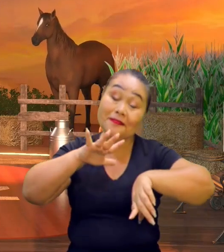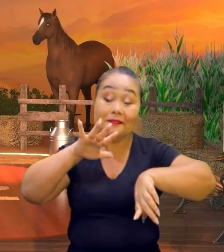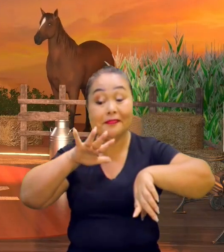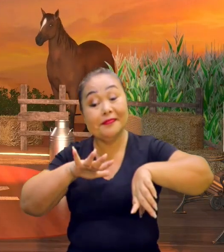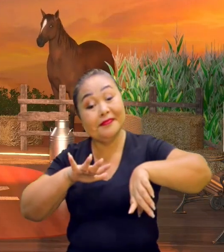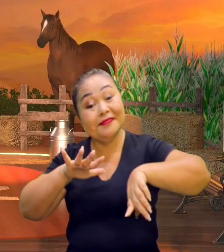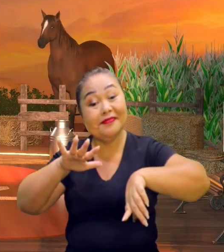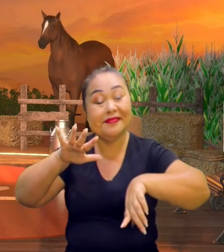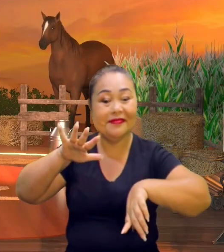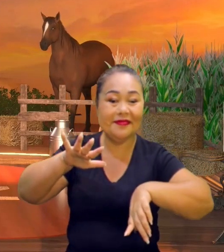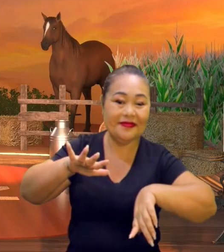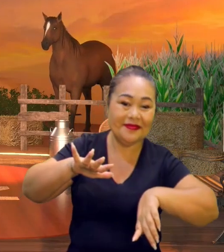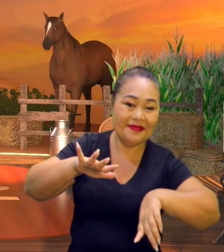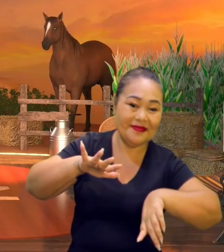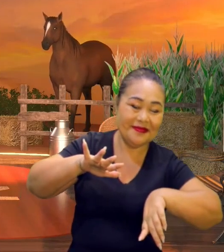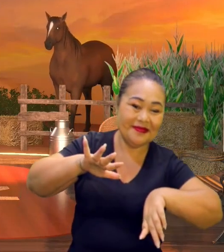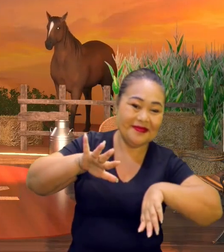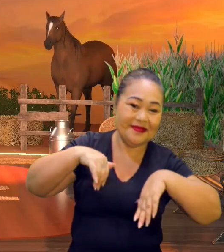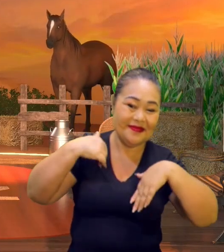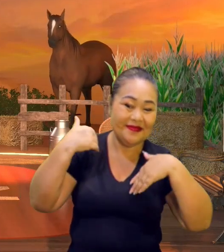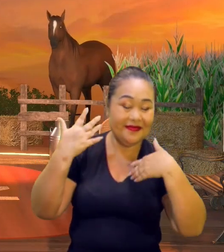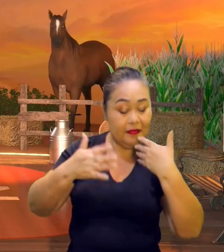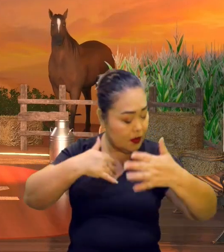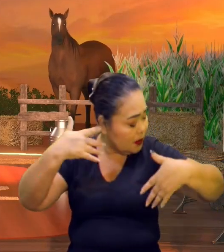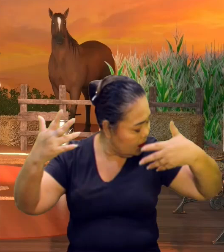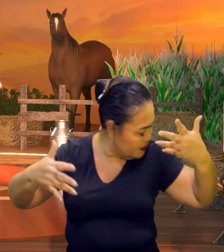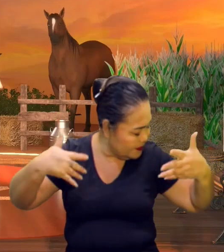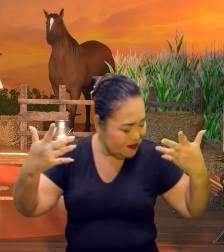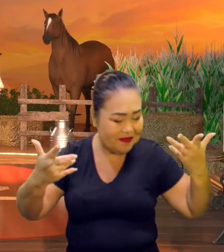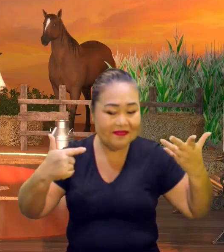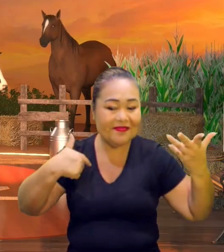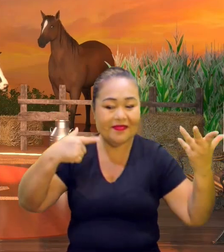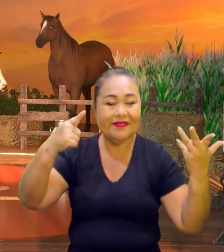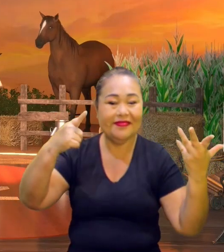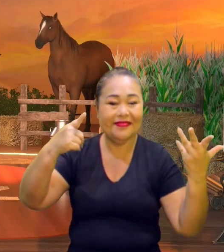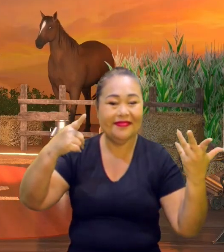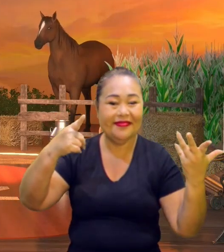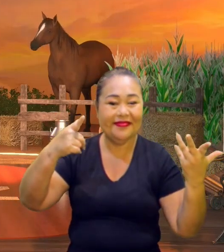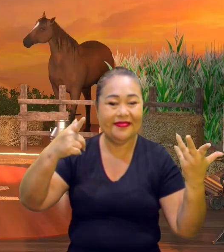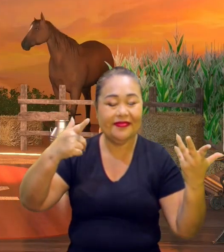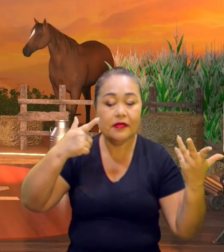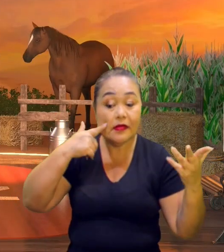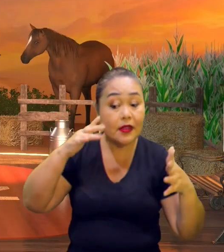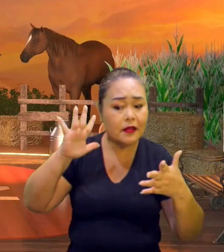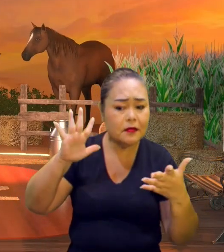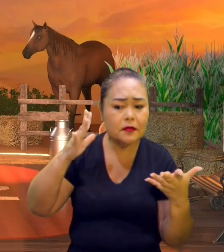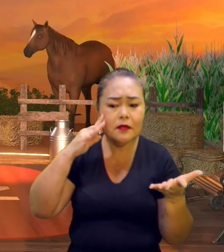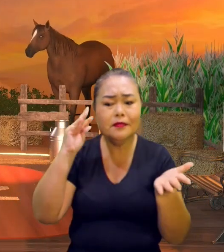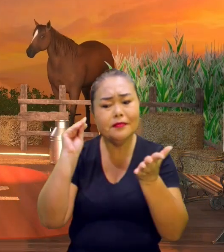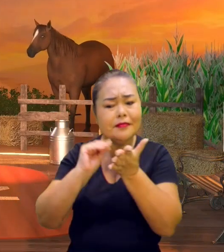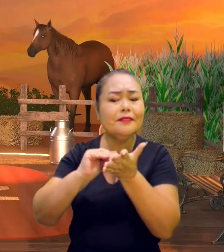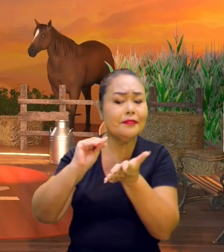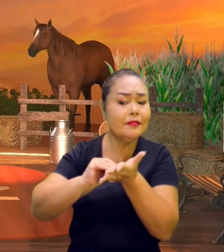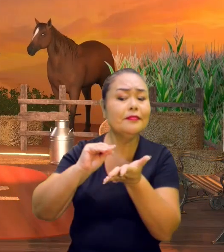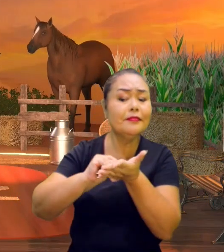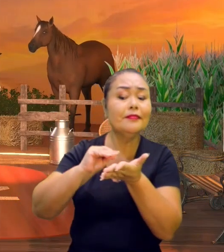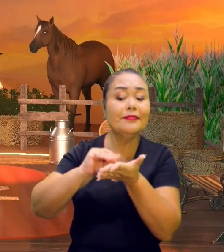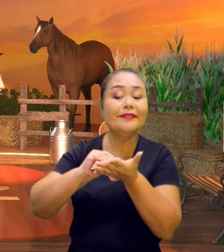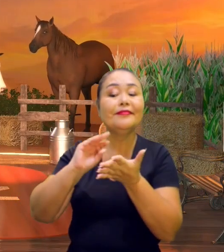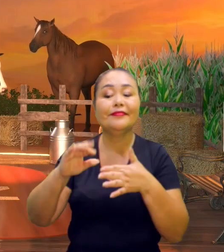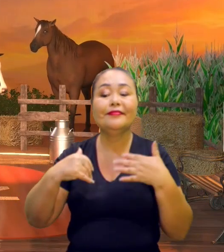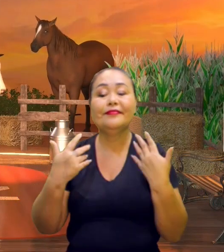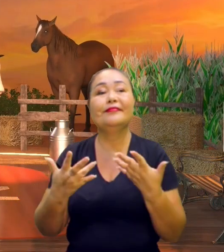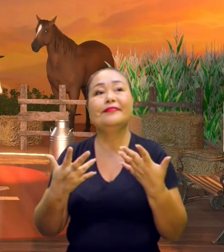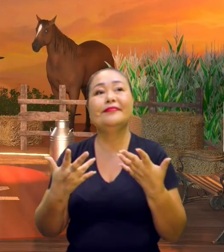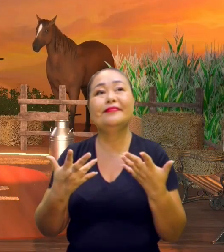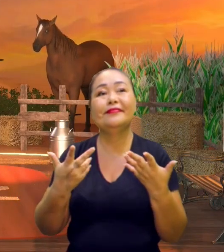né, dessa nossa correria aqui, ficou alguma lacuna, né? E aí a